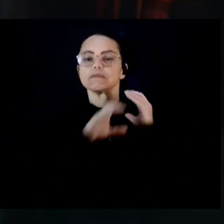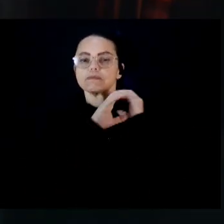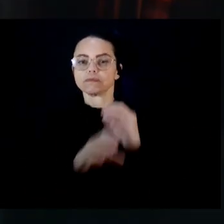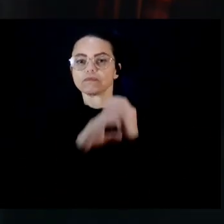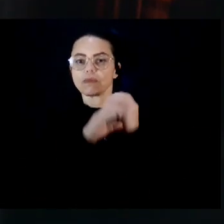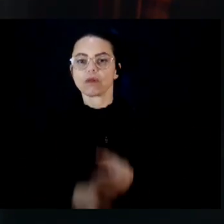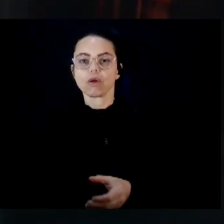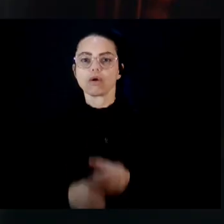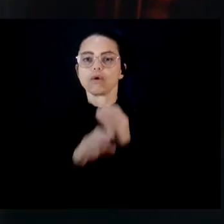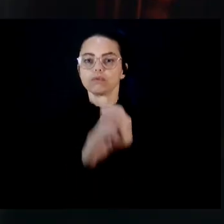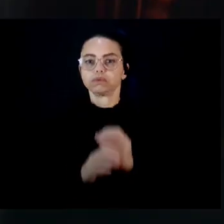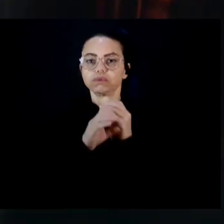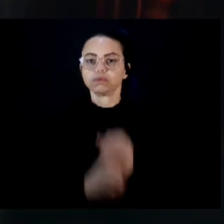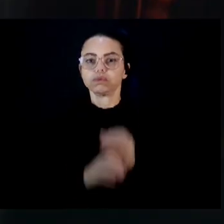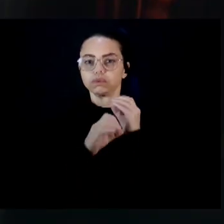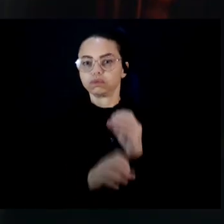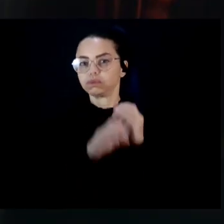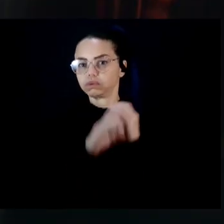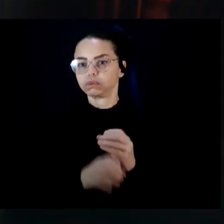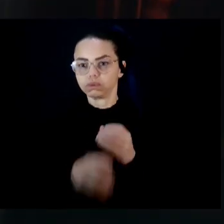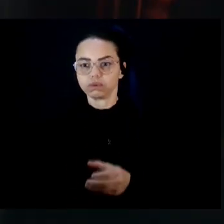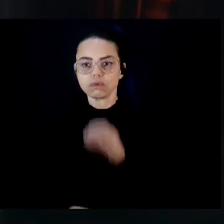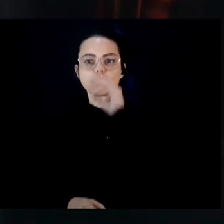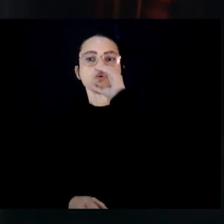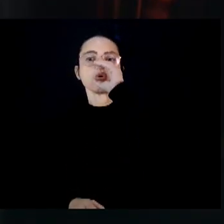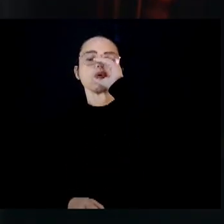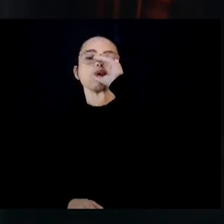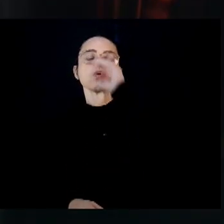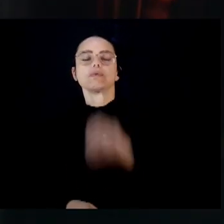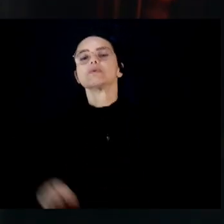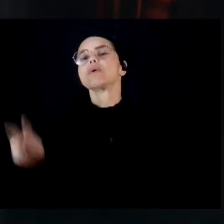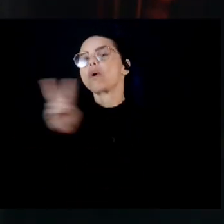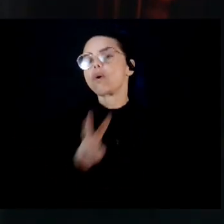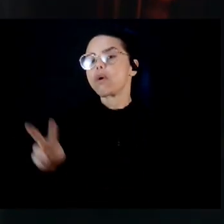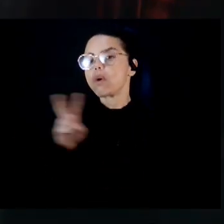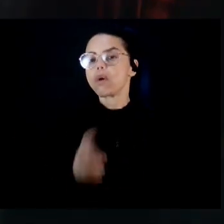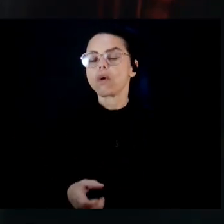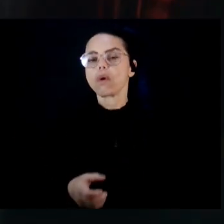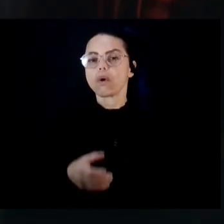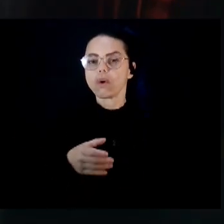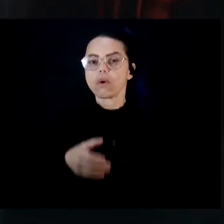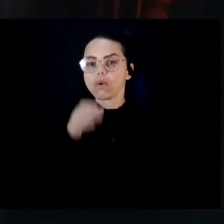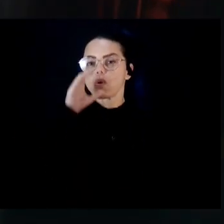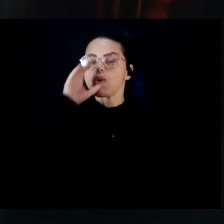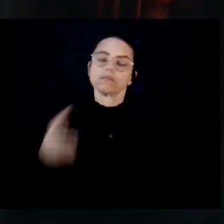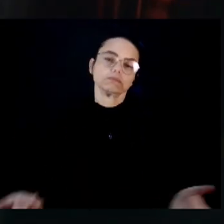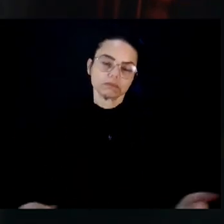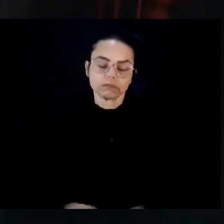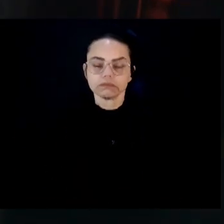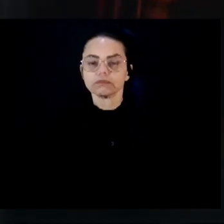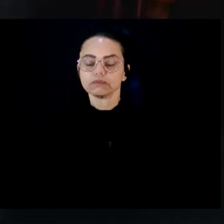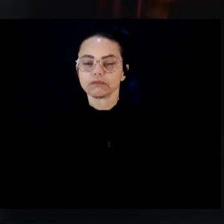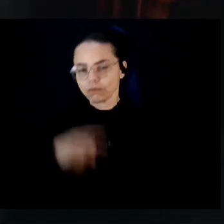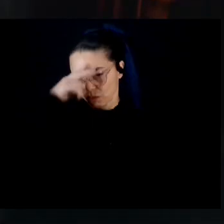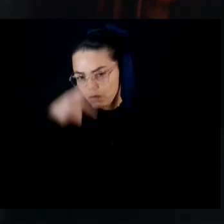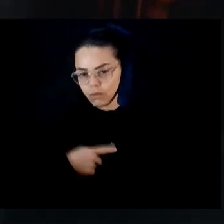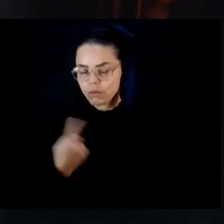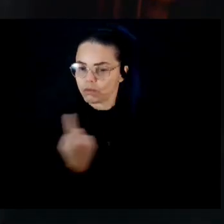mundo? E quais os riscos de tomar vitaminas por conta própria, podendo causar casos graves de